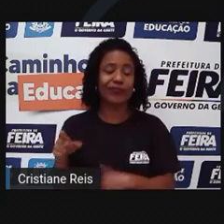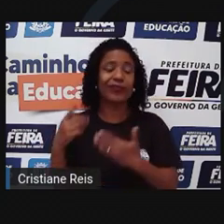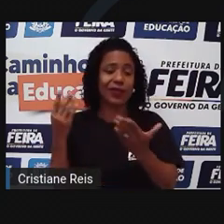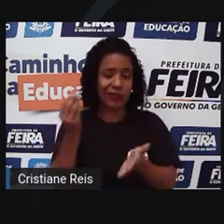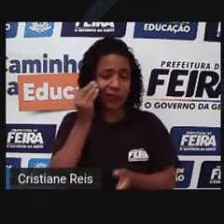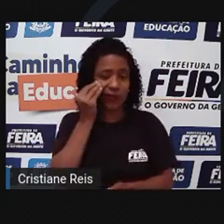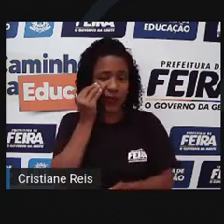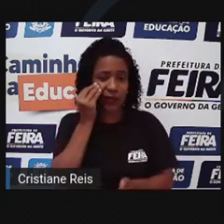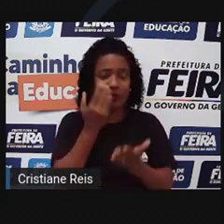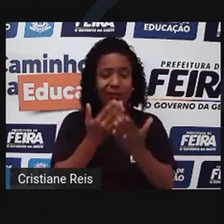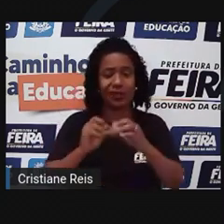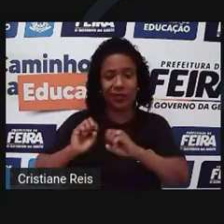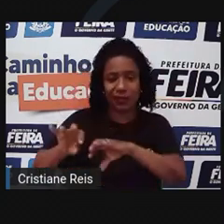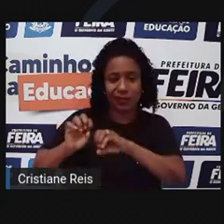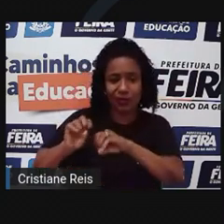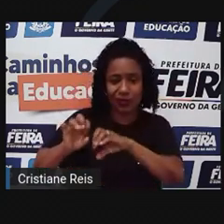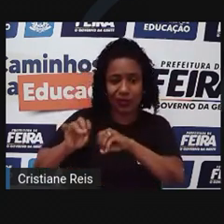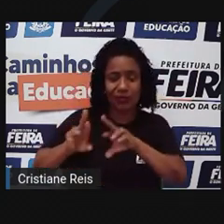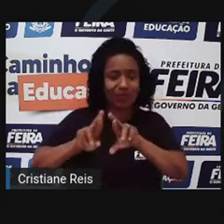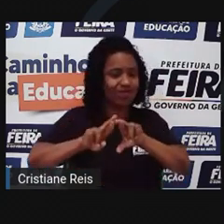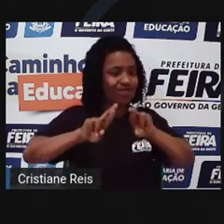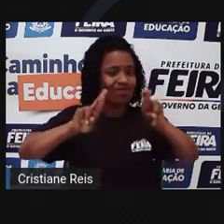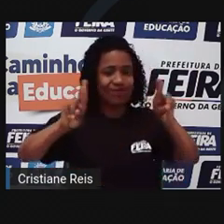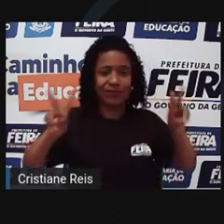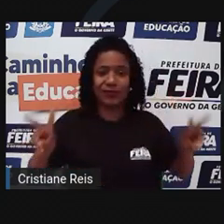de um processo mais amplo, que vem desde